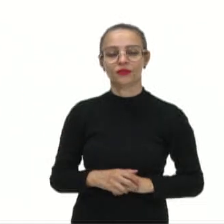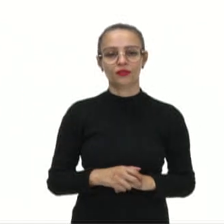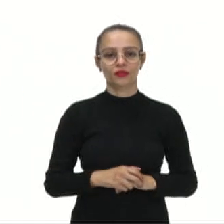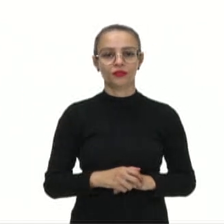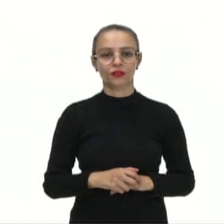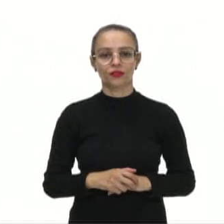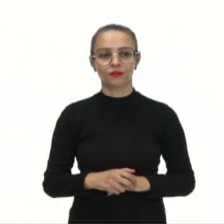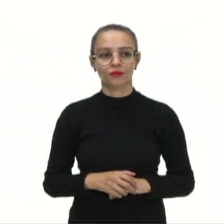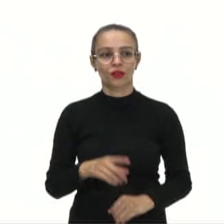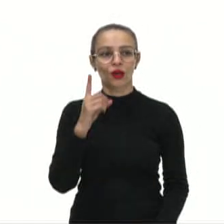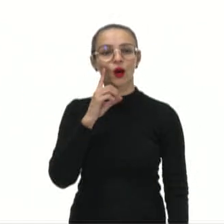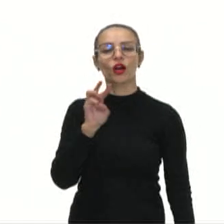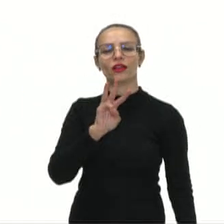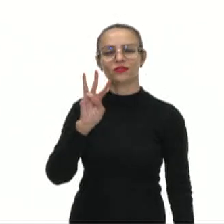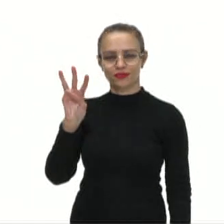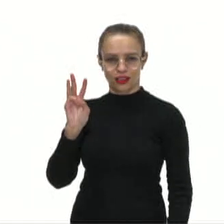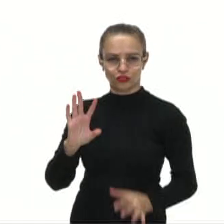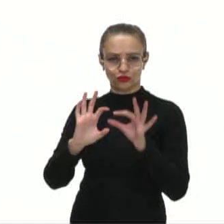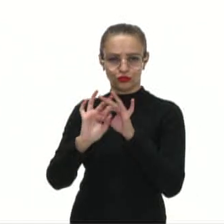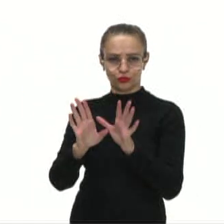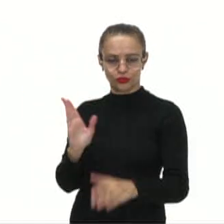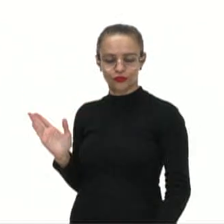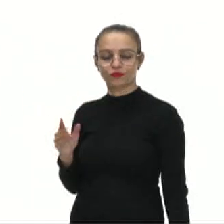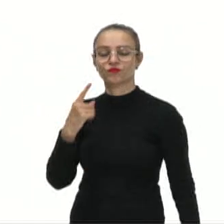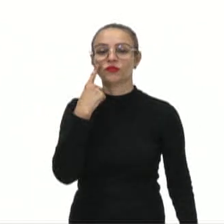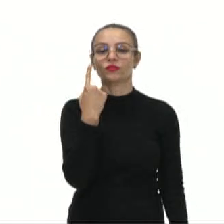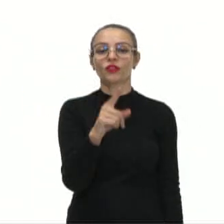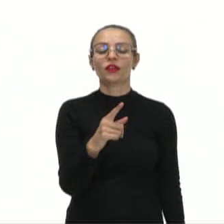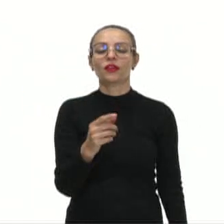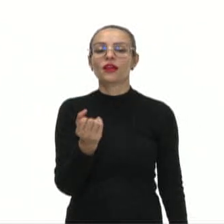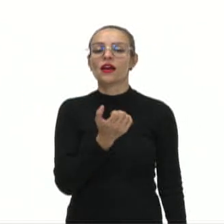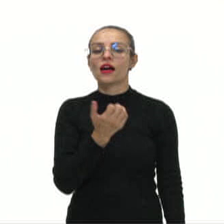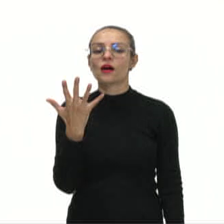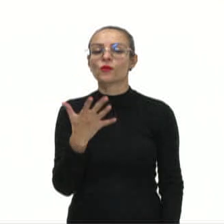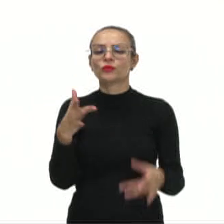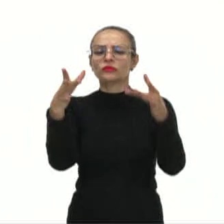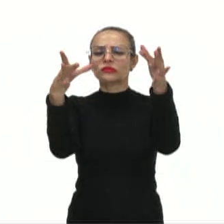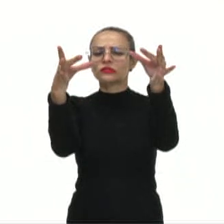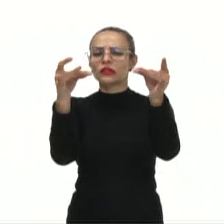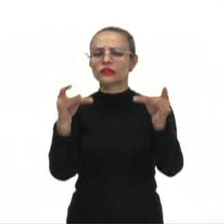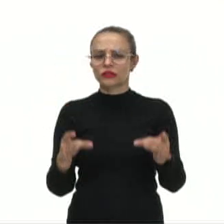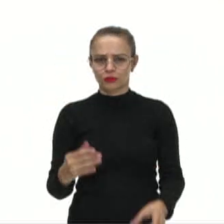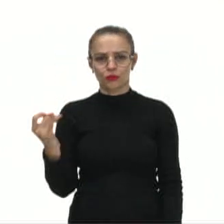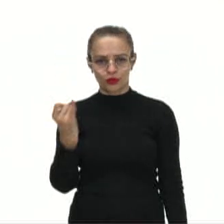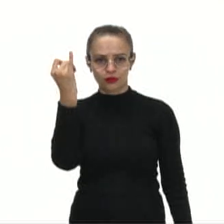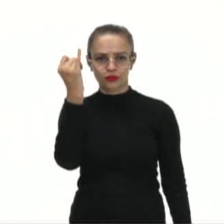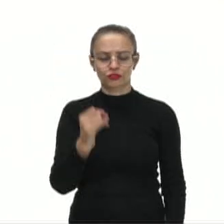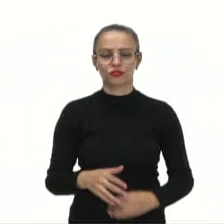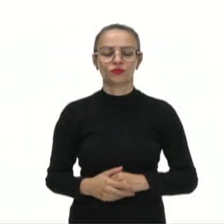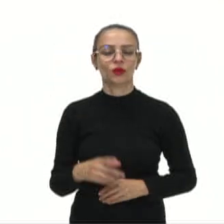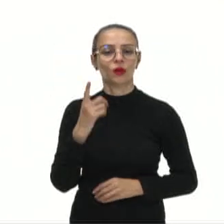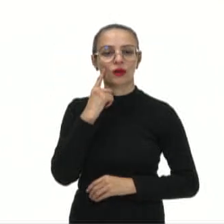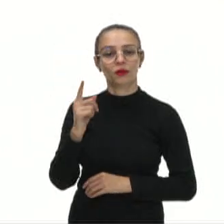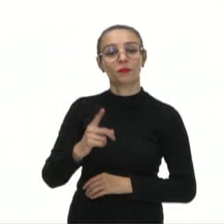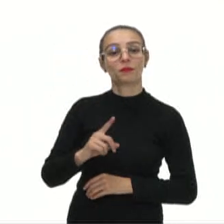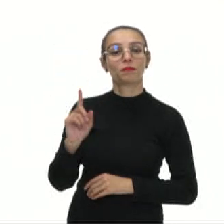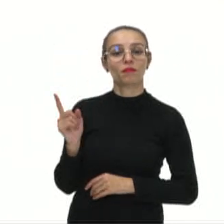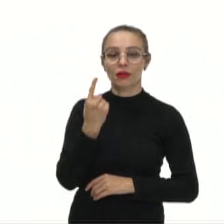na acnur.org, eu vou observar alguns detalhes importantes no cartaz. Então,